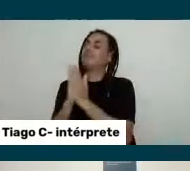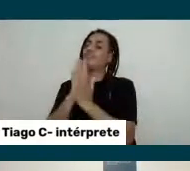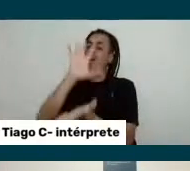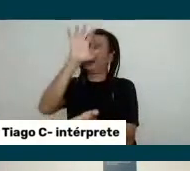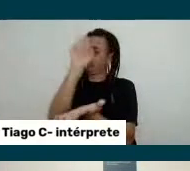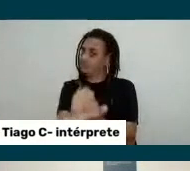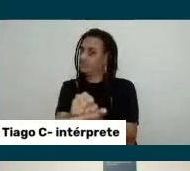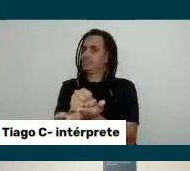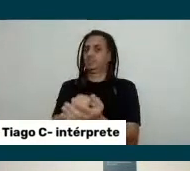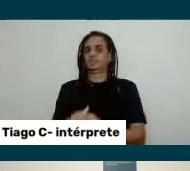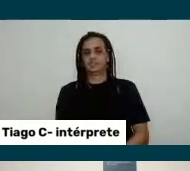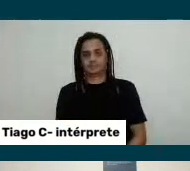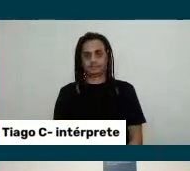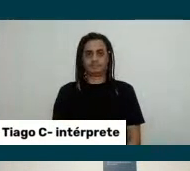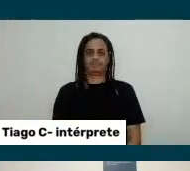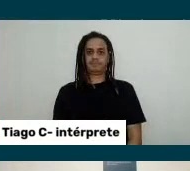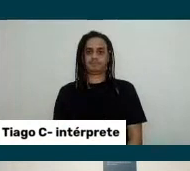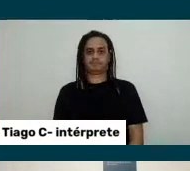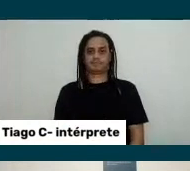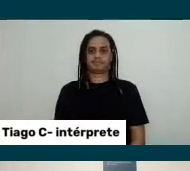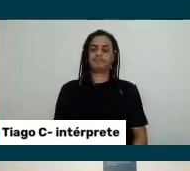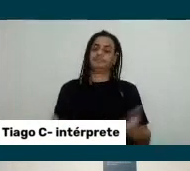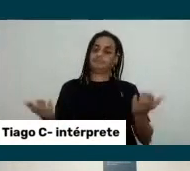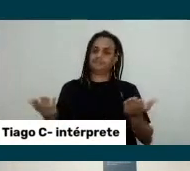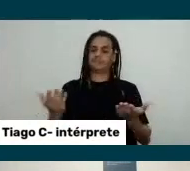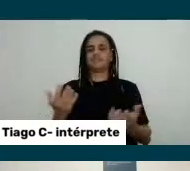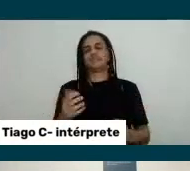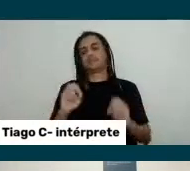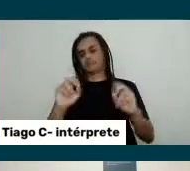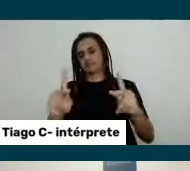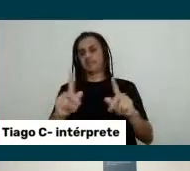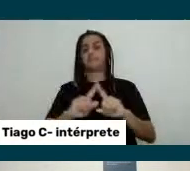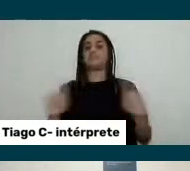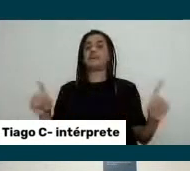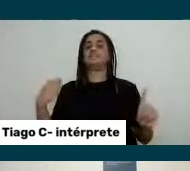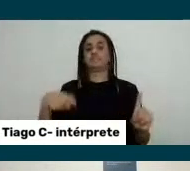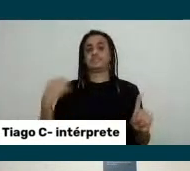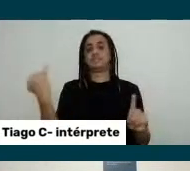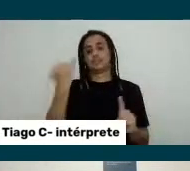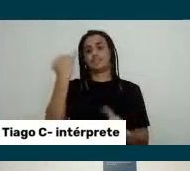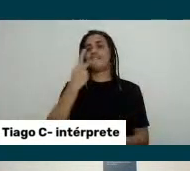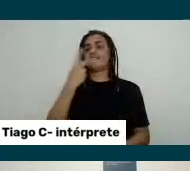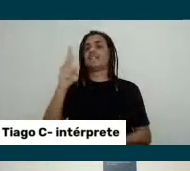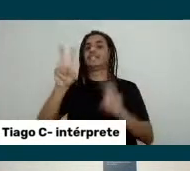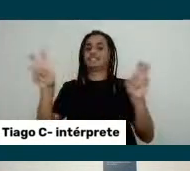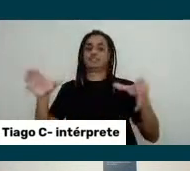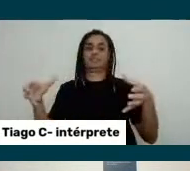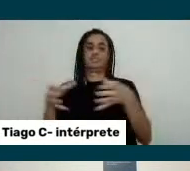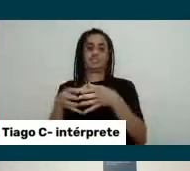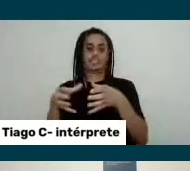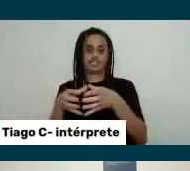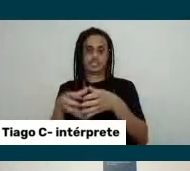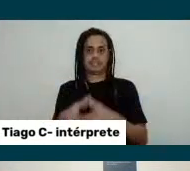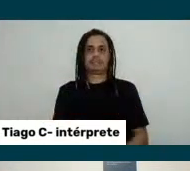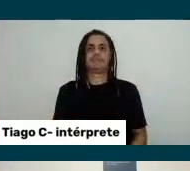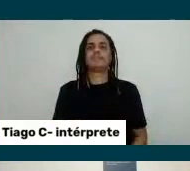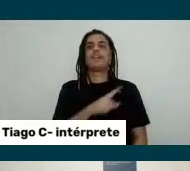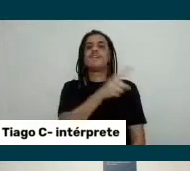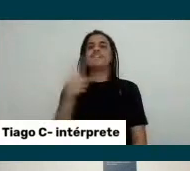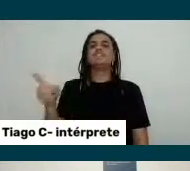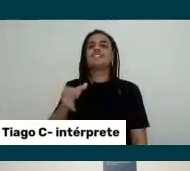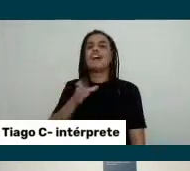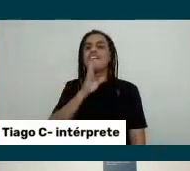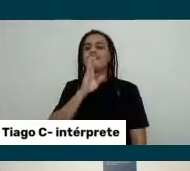Exato. Bom, não dá para falar de dados sem falar de time, né? Muitos de vocês já devem ter visto as